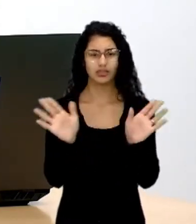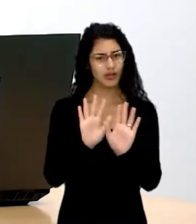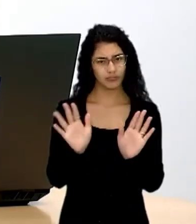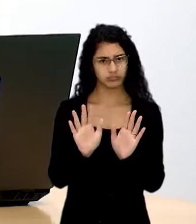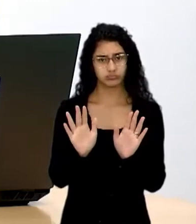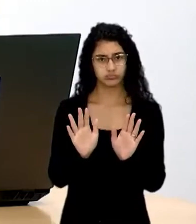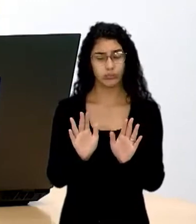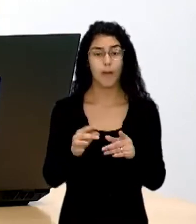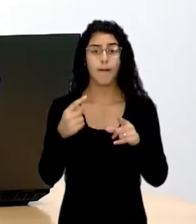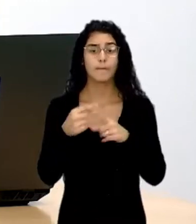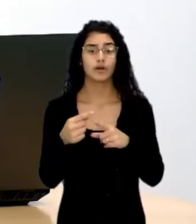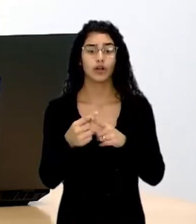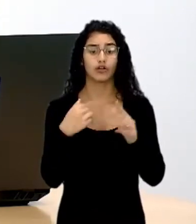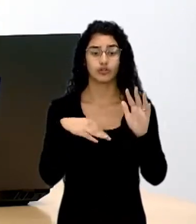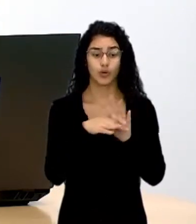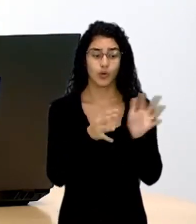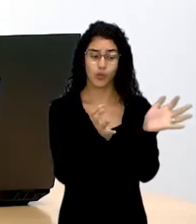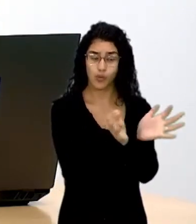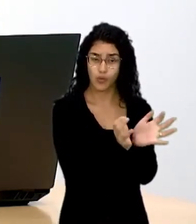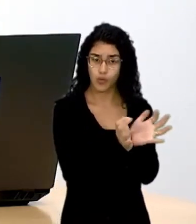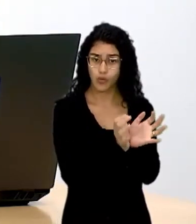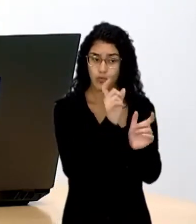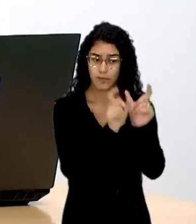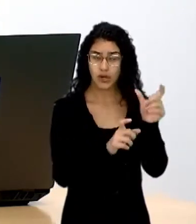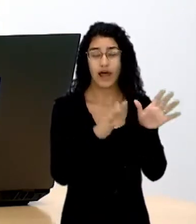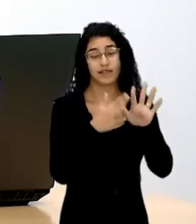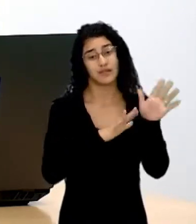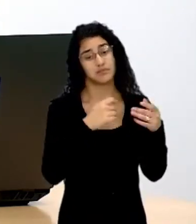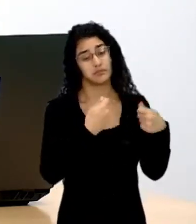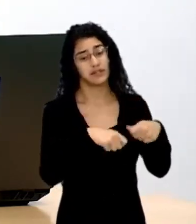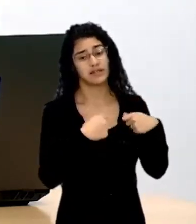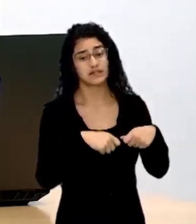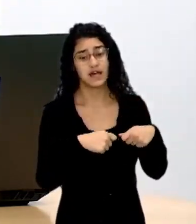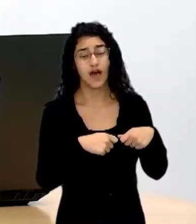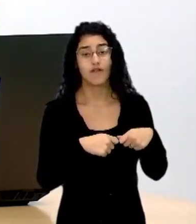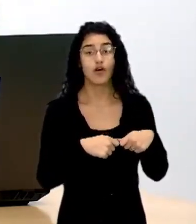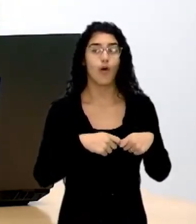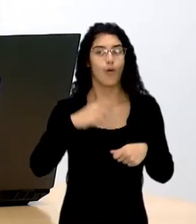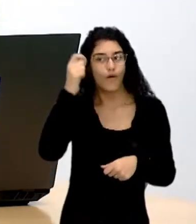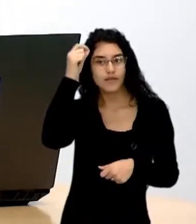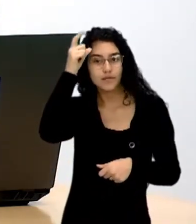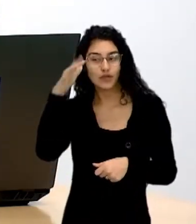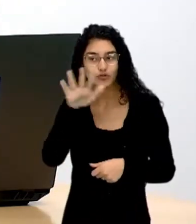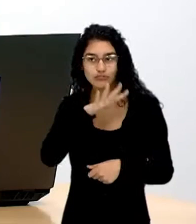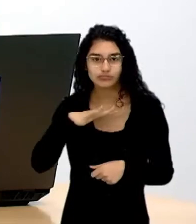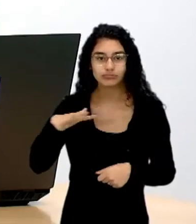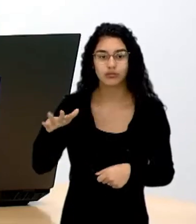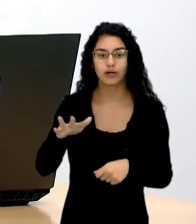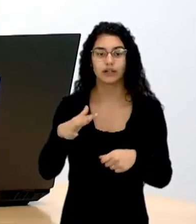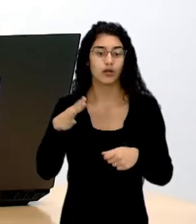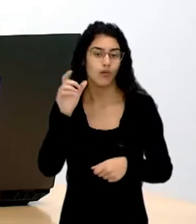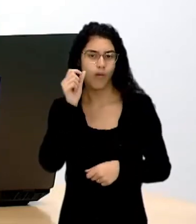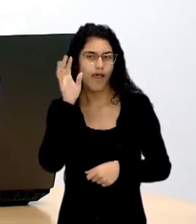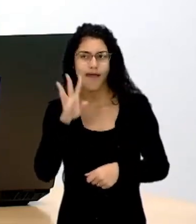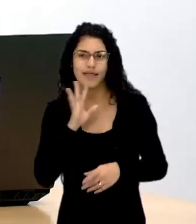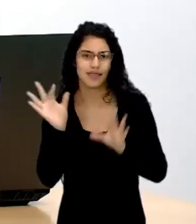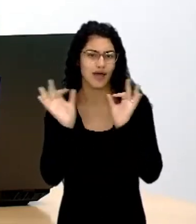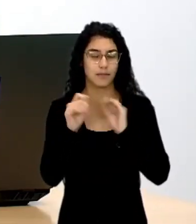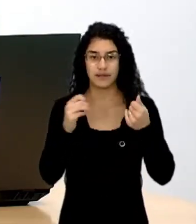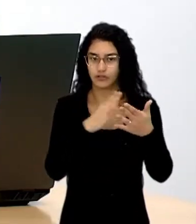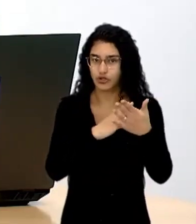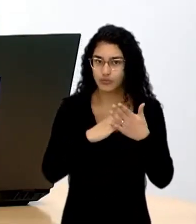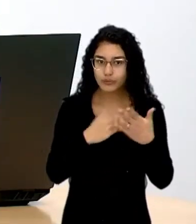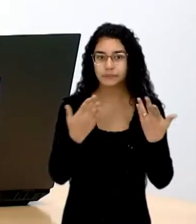necessariamente. Porque chegou um pequeno grupo, às vezes precisava de algum conhecimento do local. Você chega num lugar novo, você não conhece nada. E